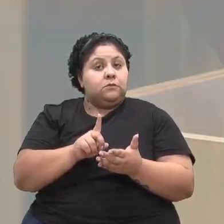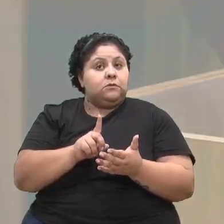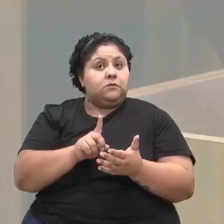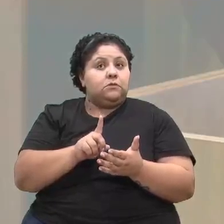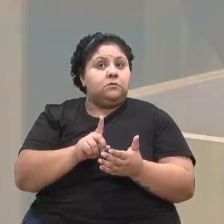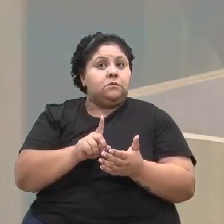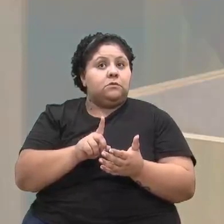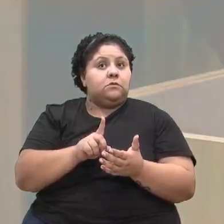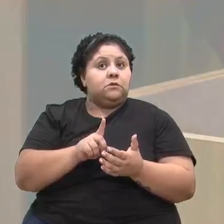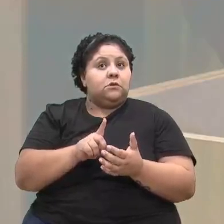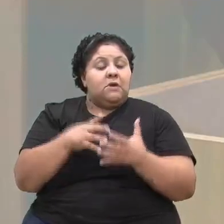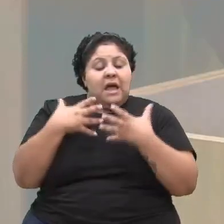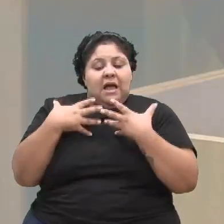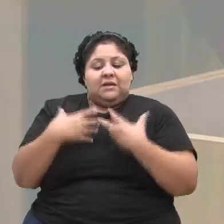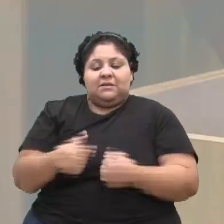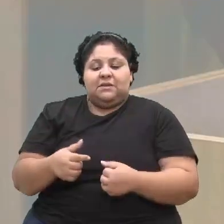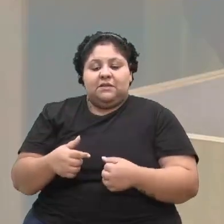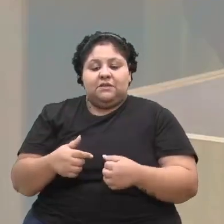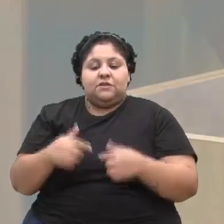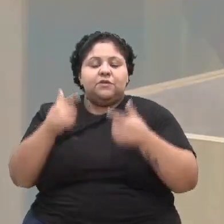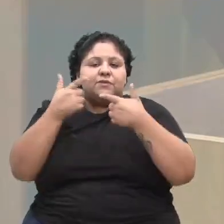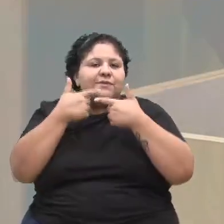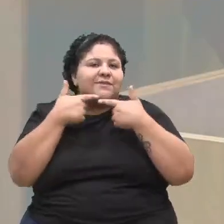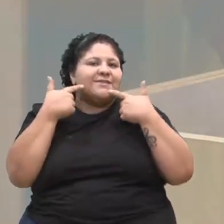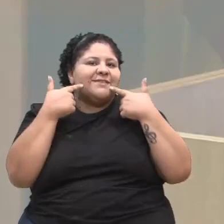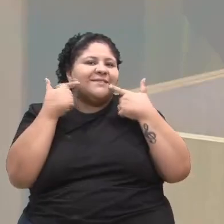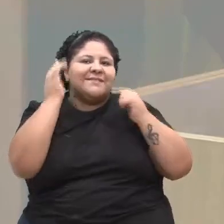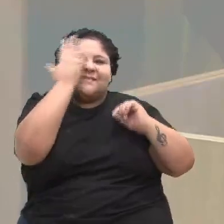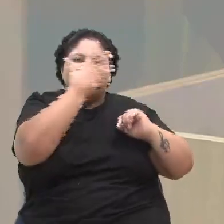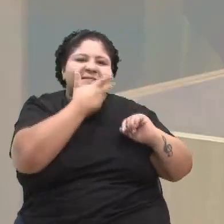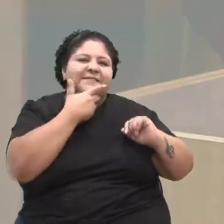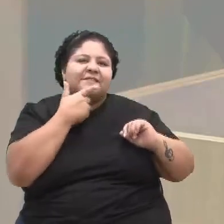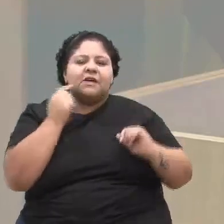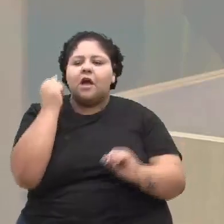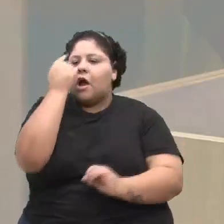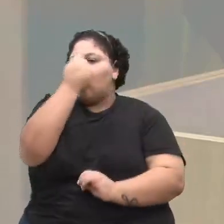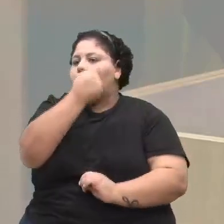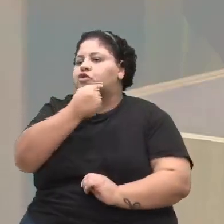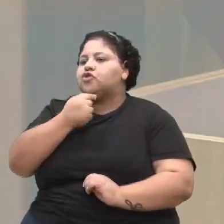ao sorriso bonito. Não se entreguem à carinha bonita.